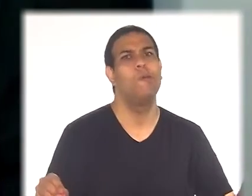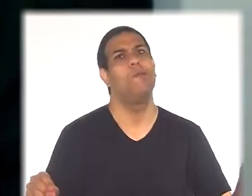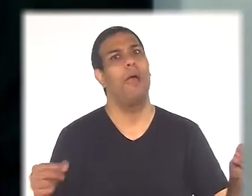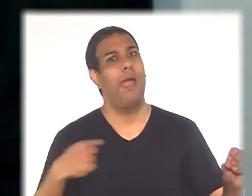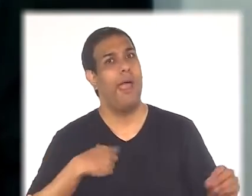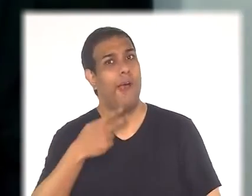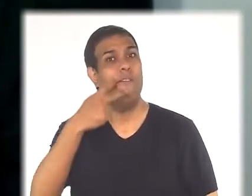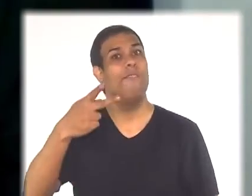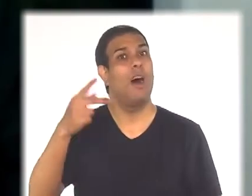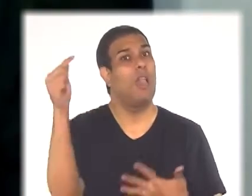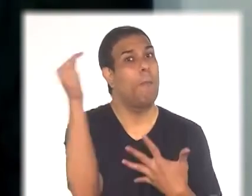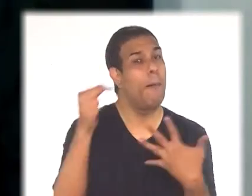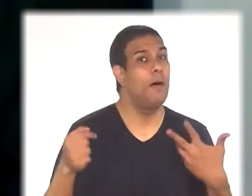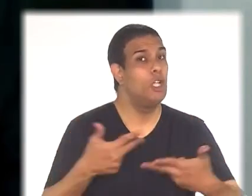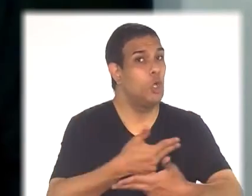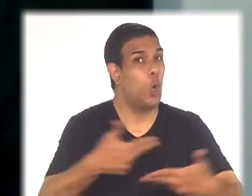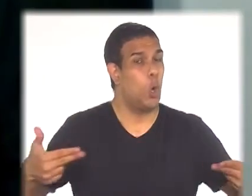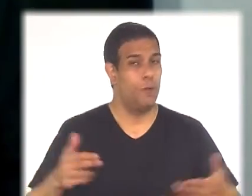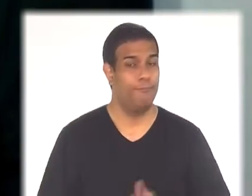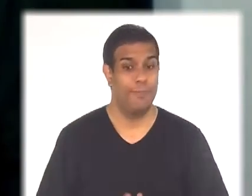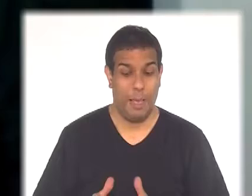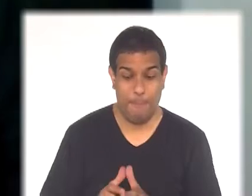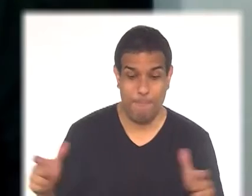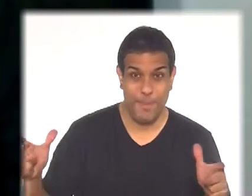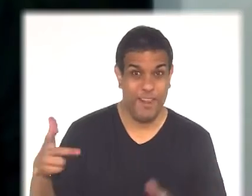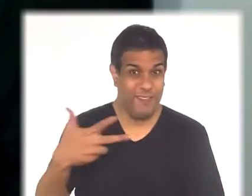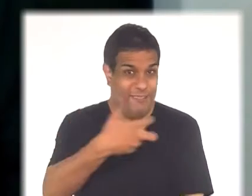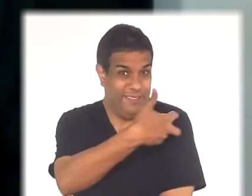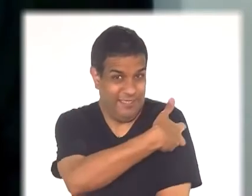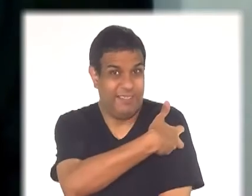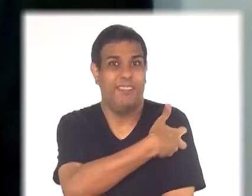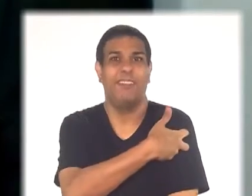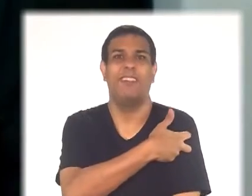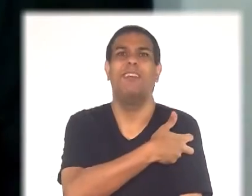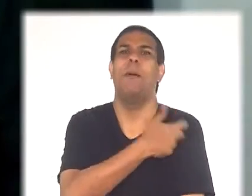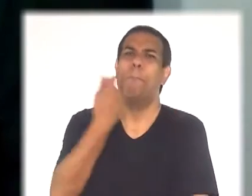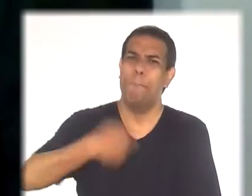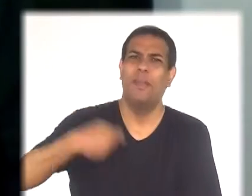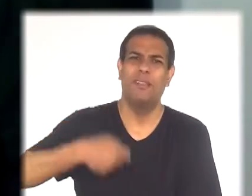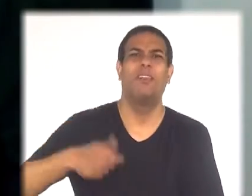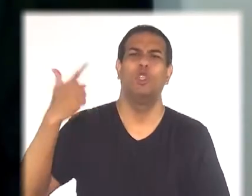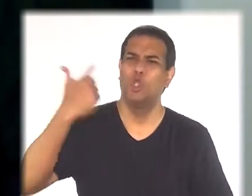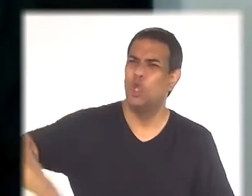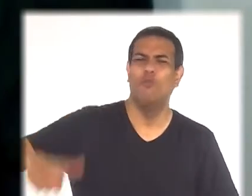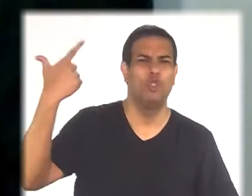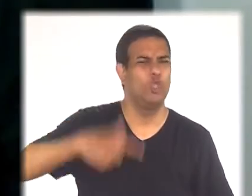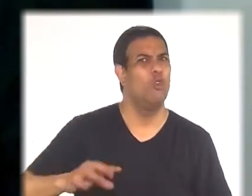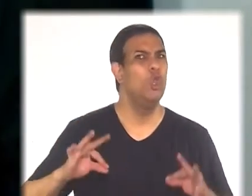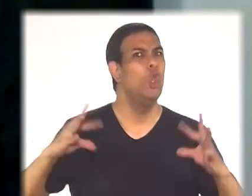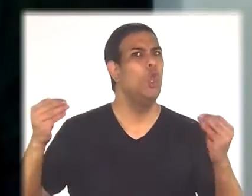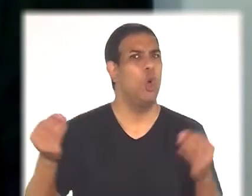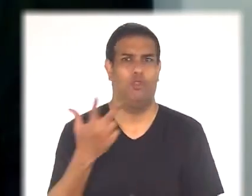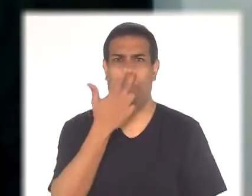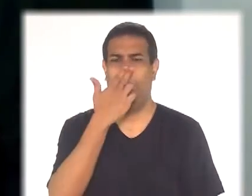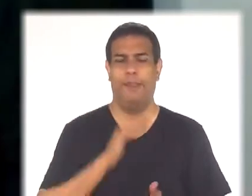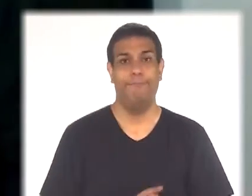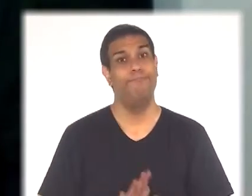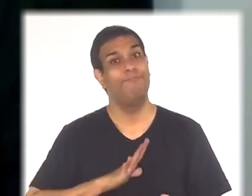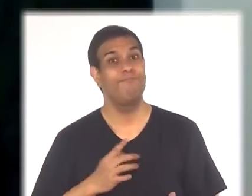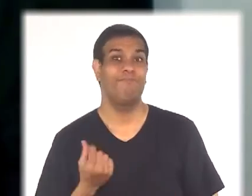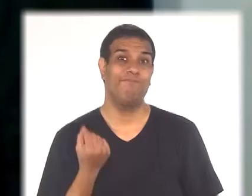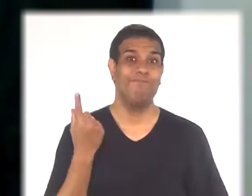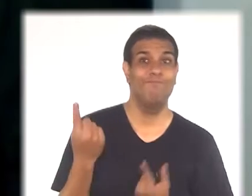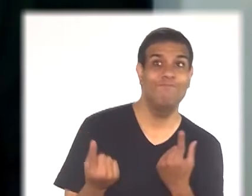proteção vai durar. Eu posso te dizer algumas questões, né? A maioria das vacinas nós precisamos tomar mais de uma dose, todas,